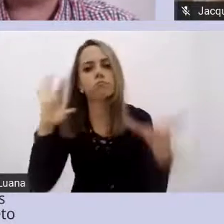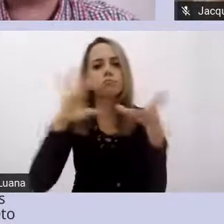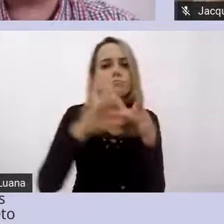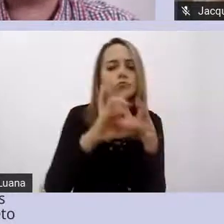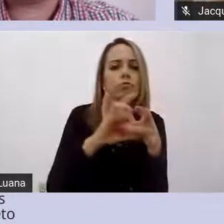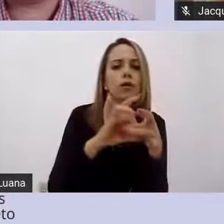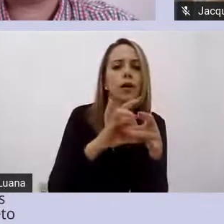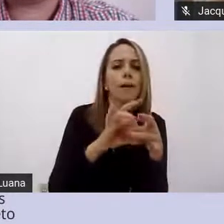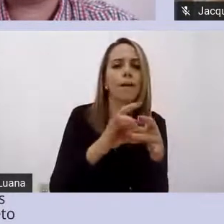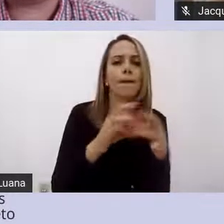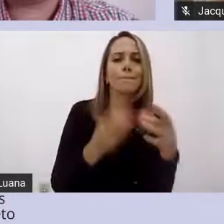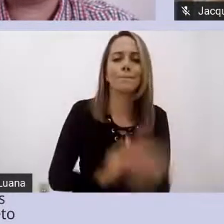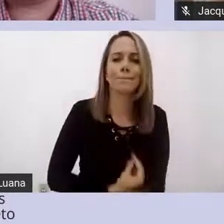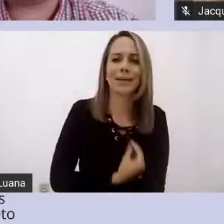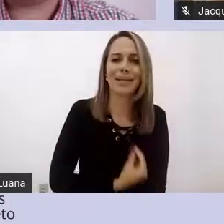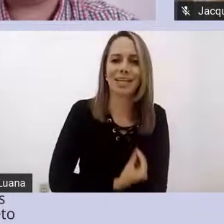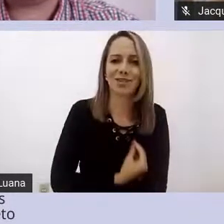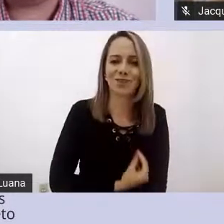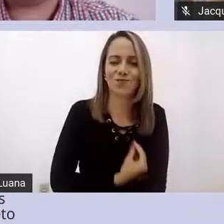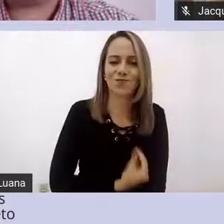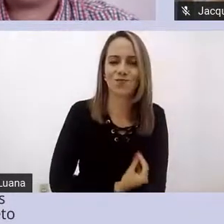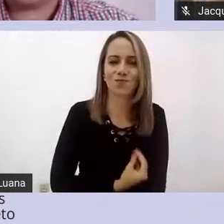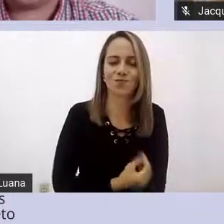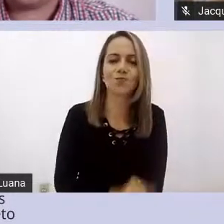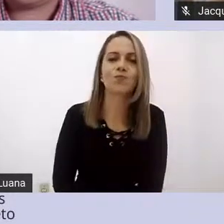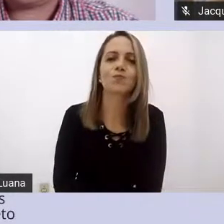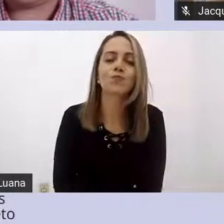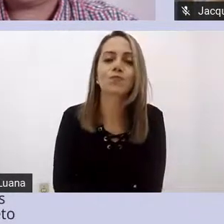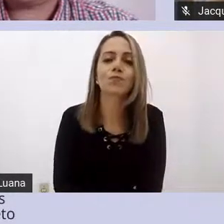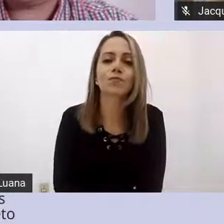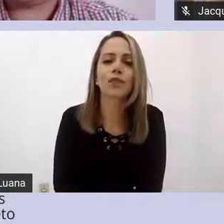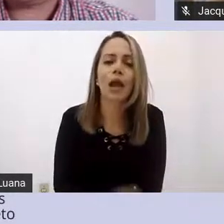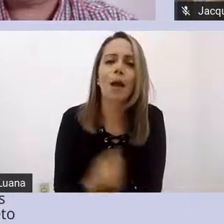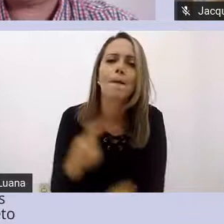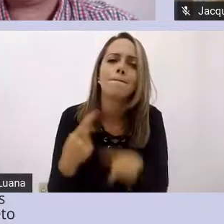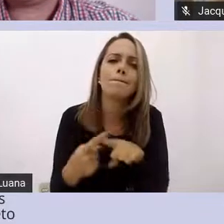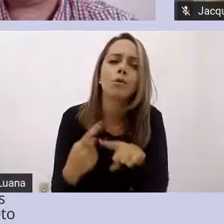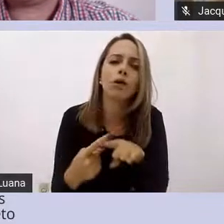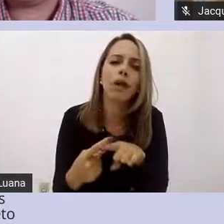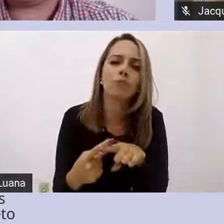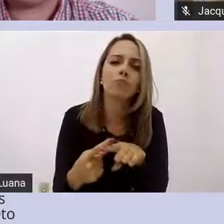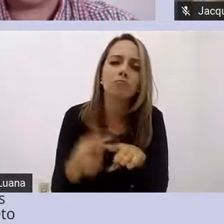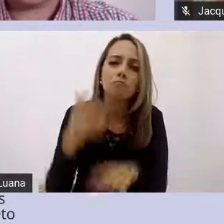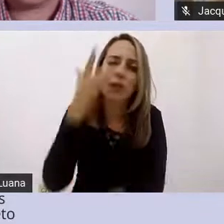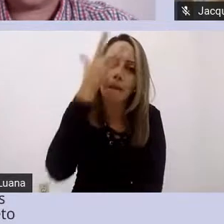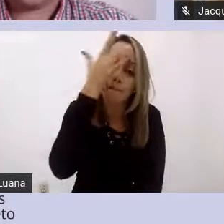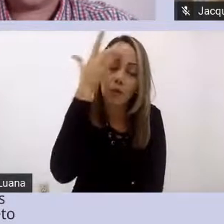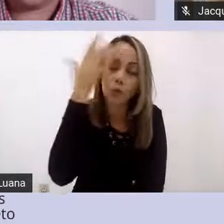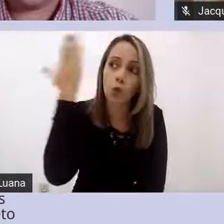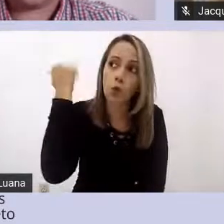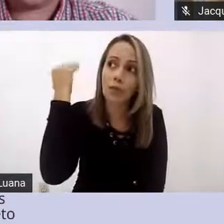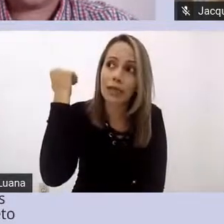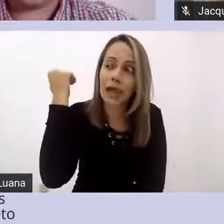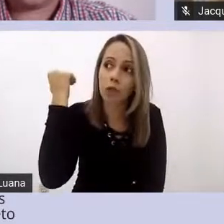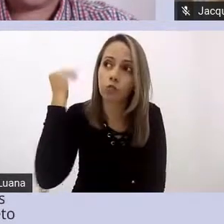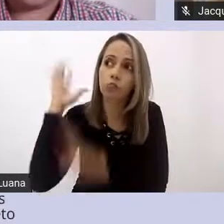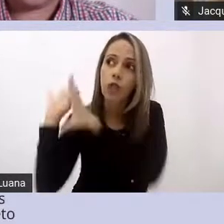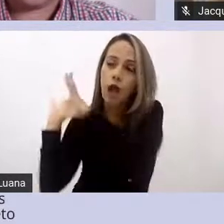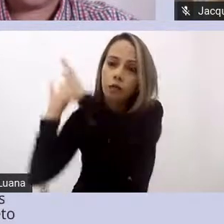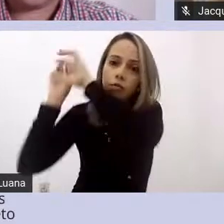ressignificações. Quando as mulheres porqueiras trazem a prática para o presente e utilizam como